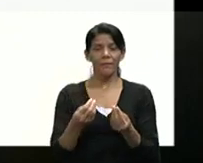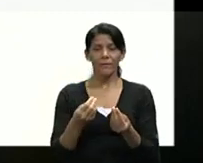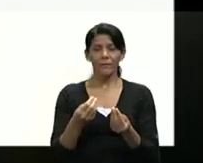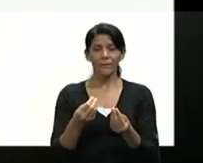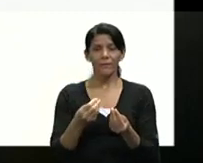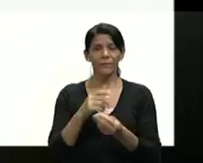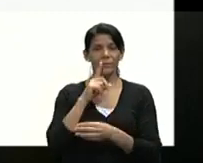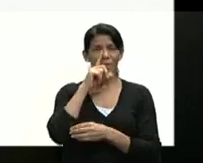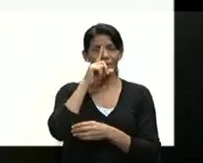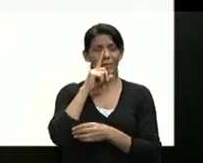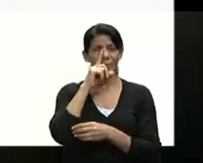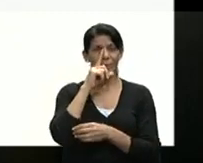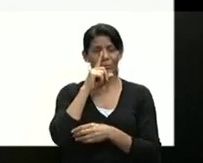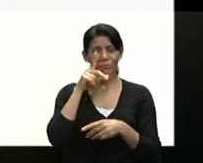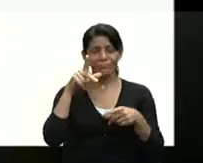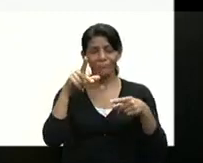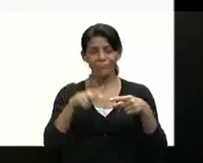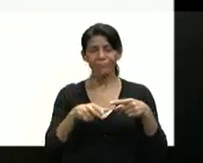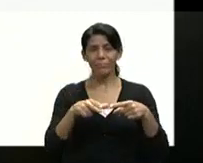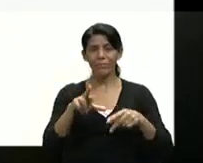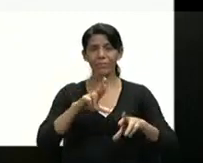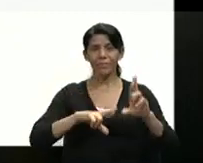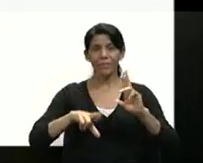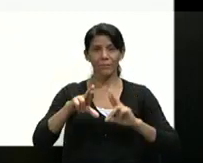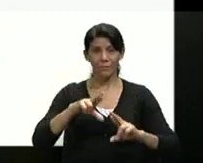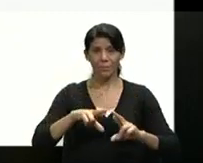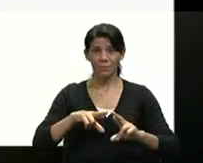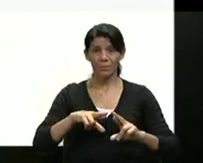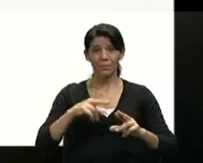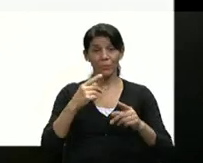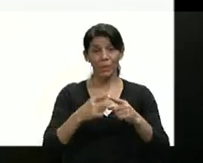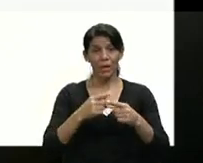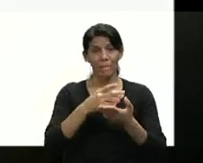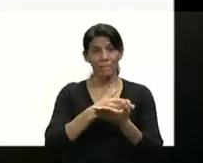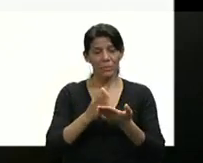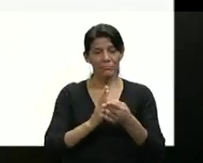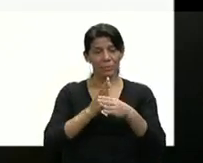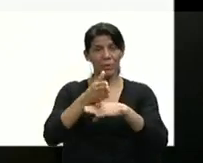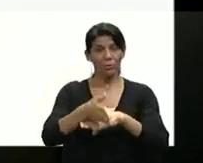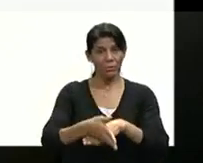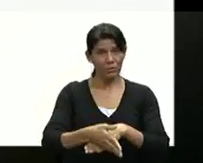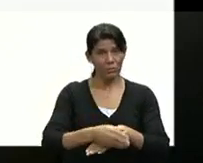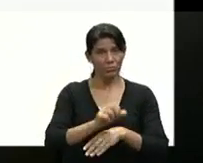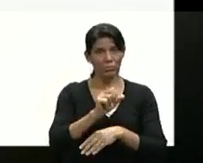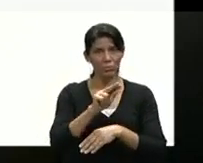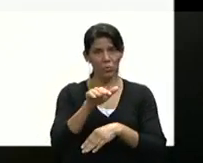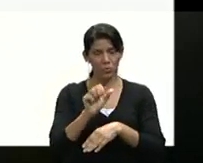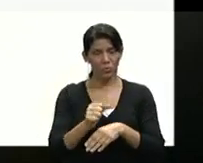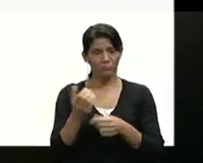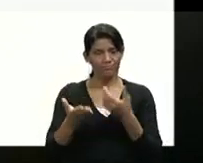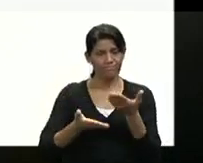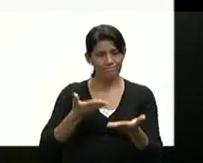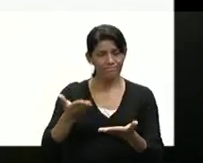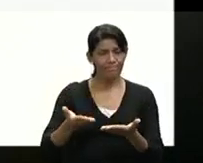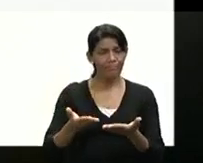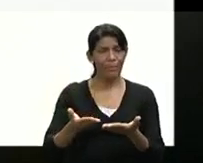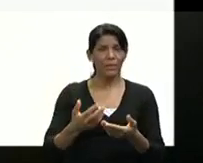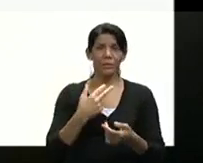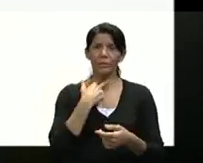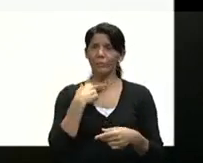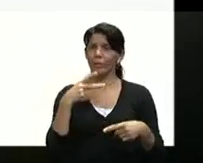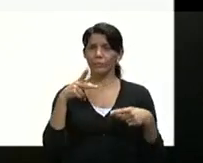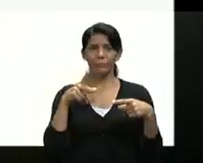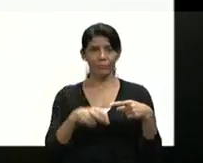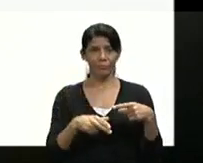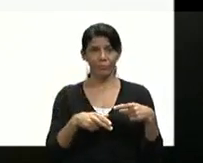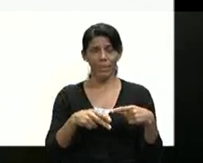teoricamente, um risco de interrupção do tratamento, né? Uma vez que ele entrou no Sistema Único de Saúde para ser atendido,